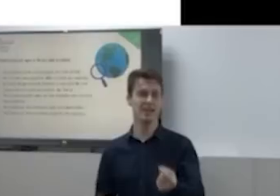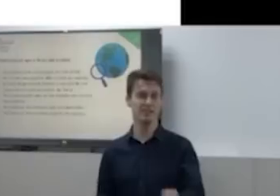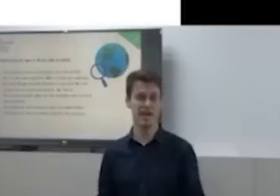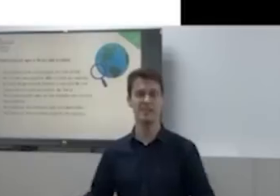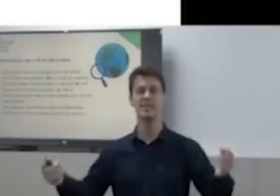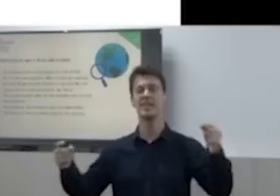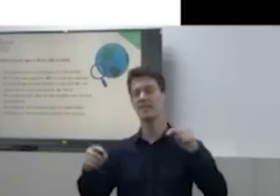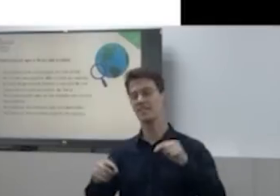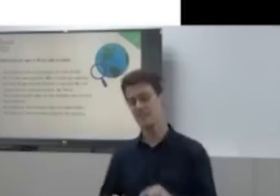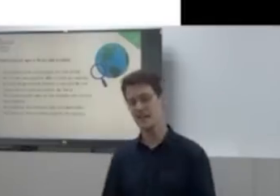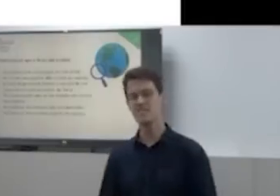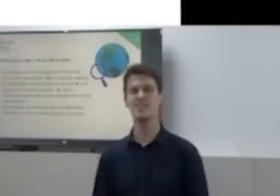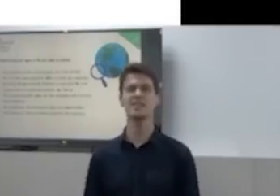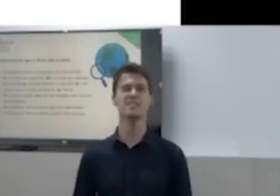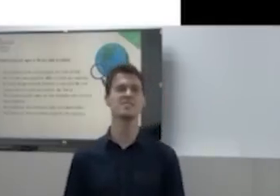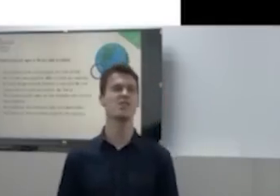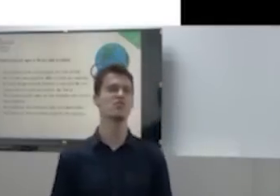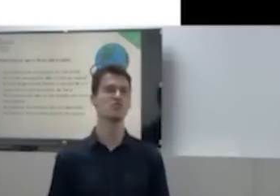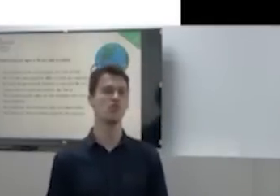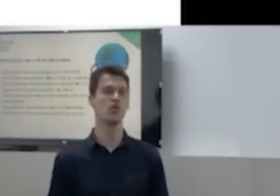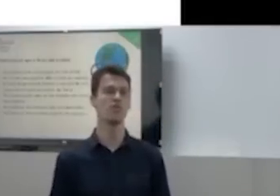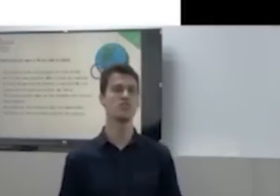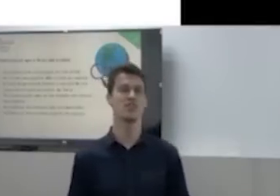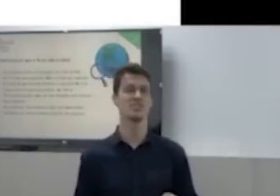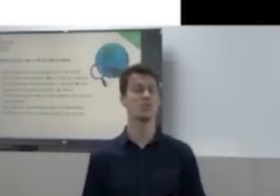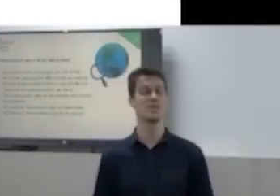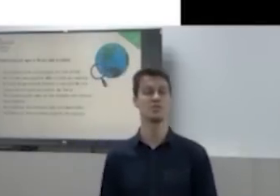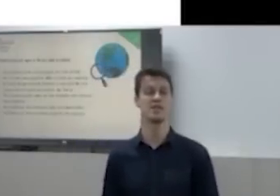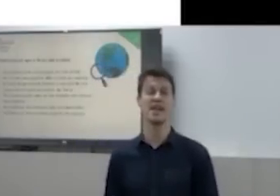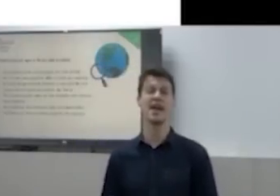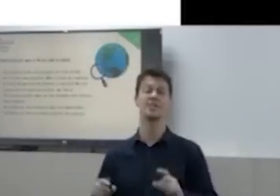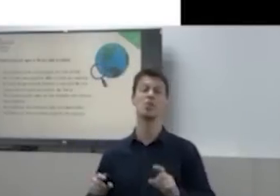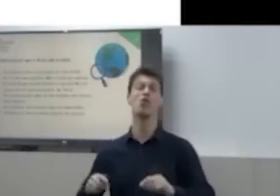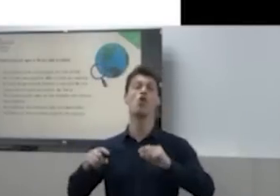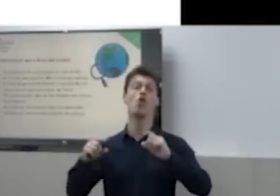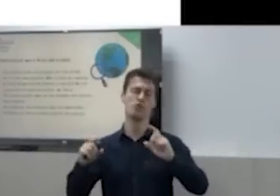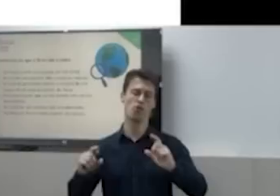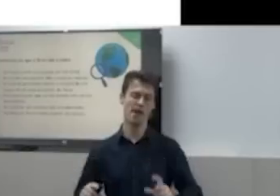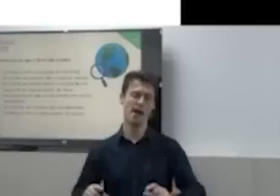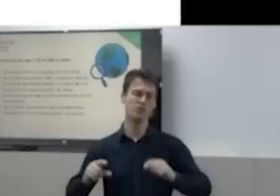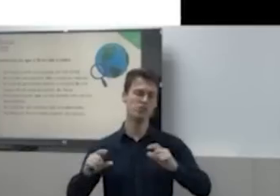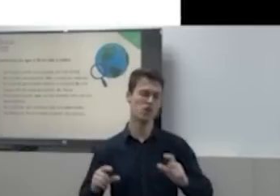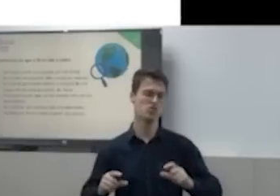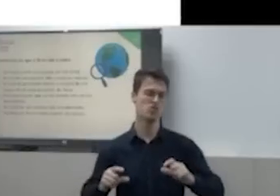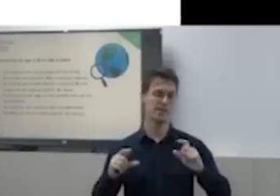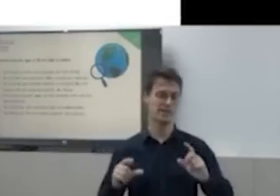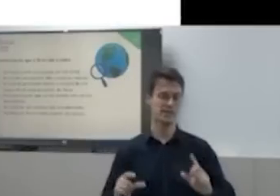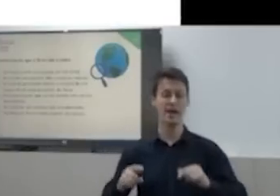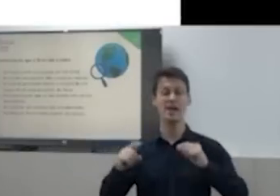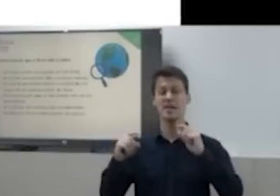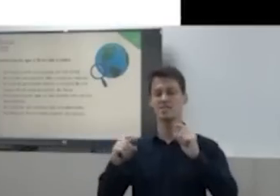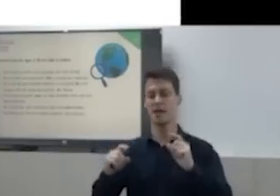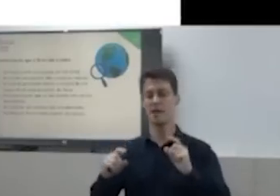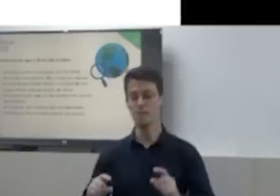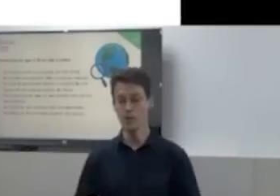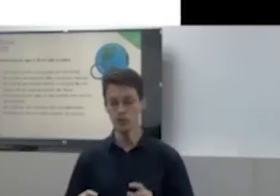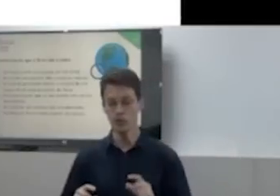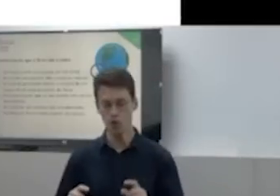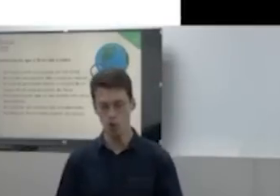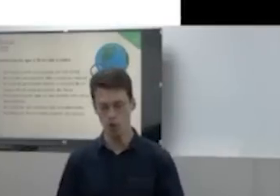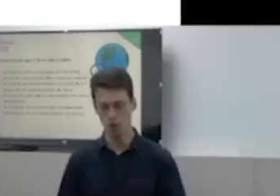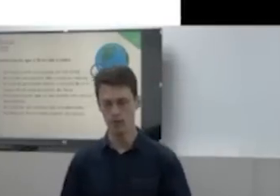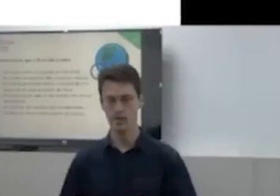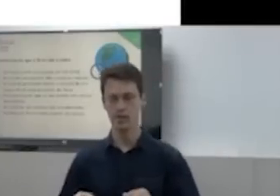temos a força da gravidade que exerce a atração de um corpo em direção ao centro da Terra. Então, o formato do nosso planeta Terra